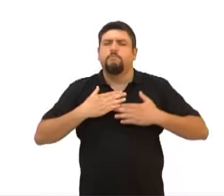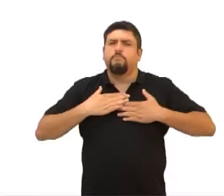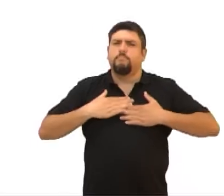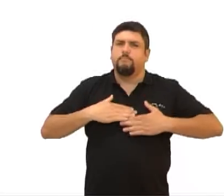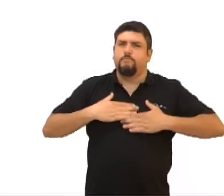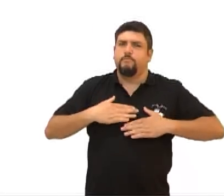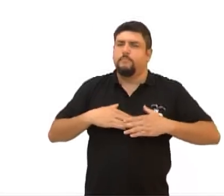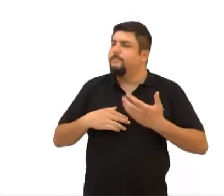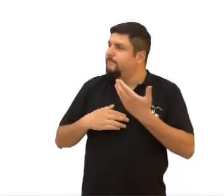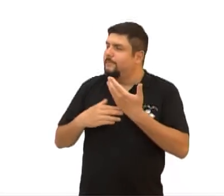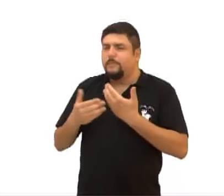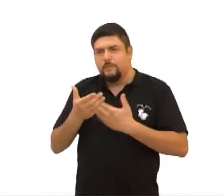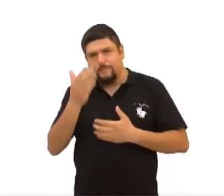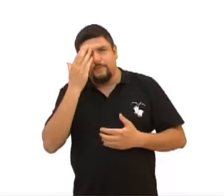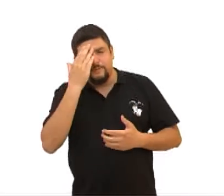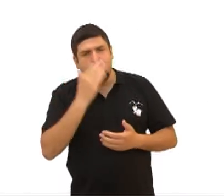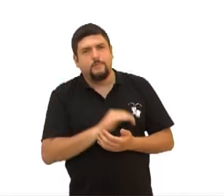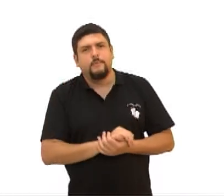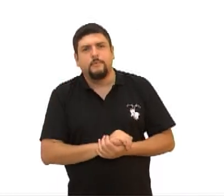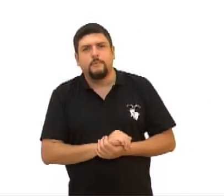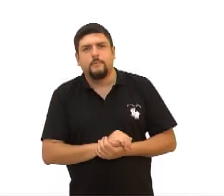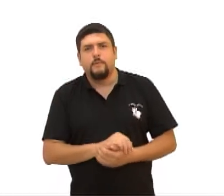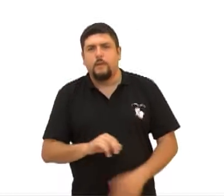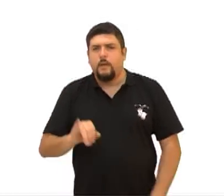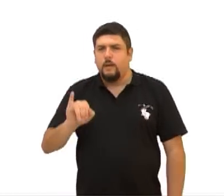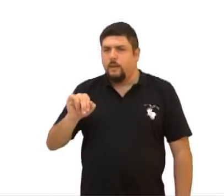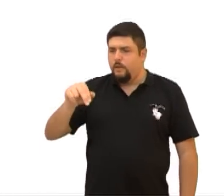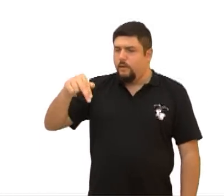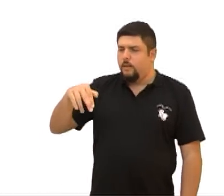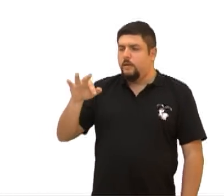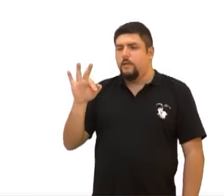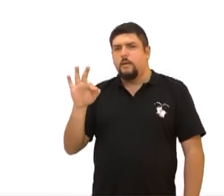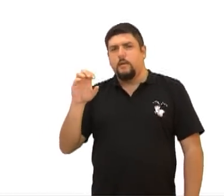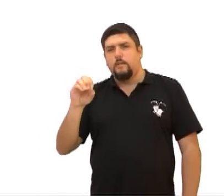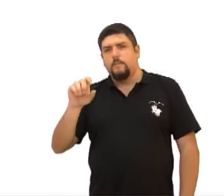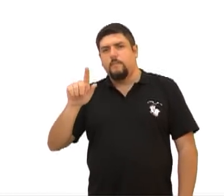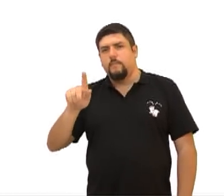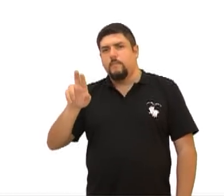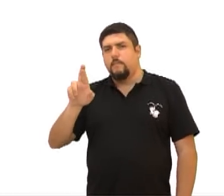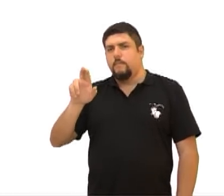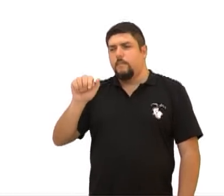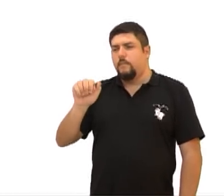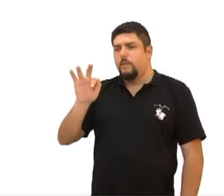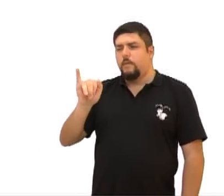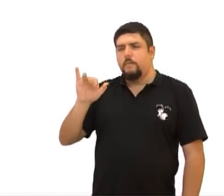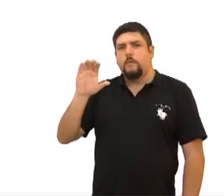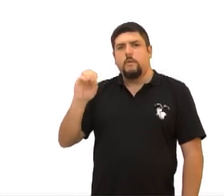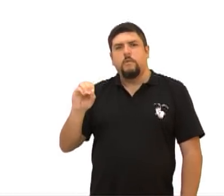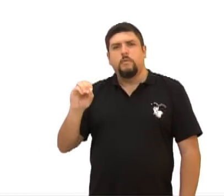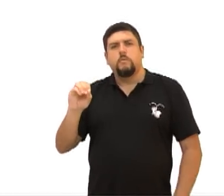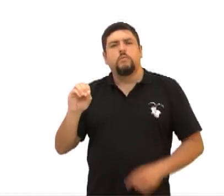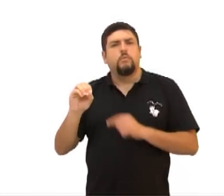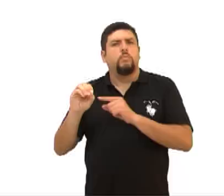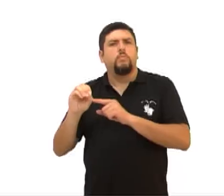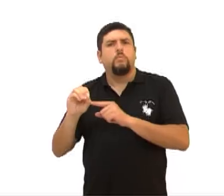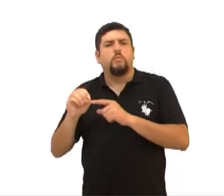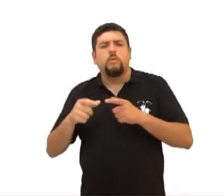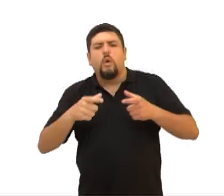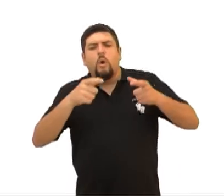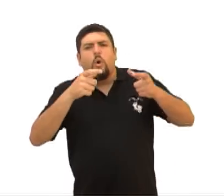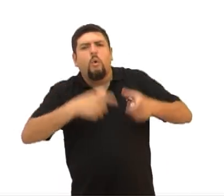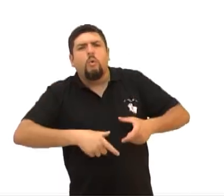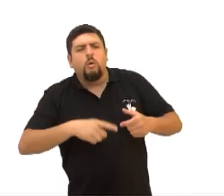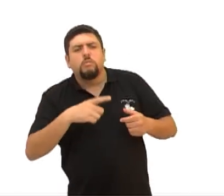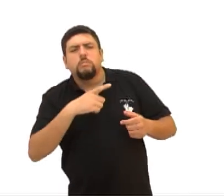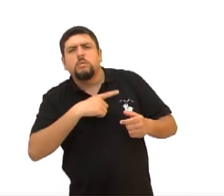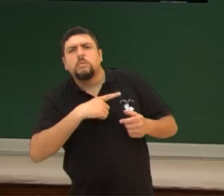aqui. O gênero infográfico, ele pertence a qual ou a quais esferas de circulação? O que era